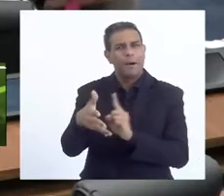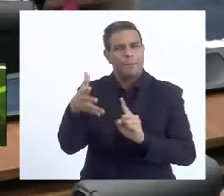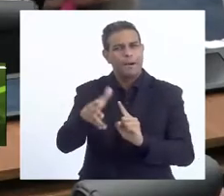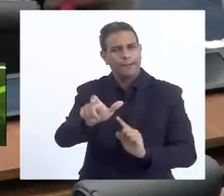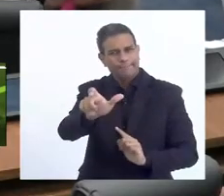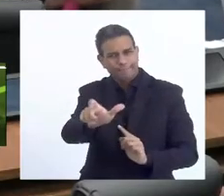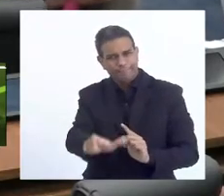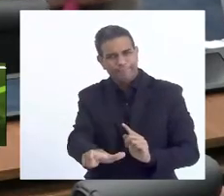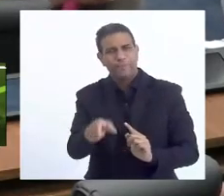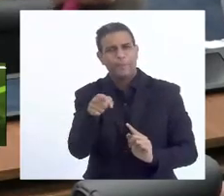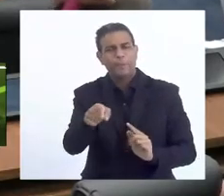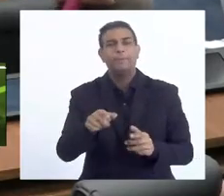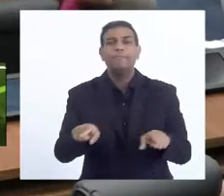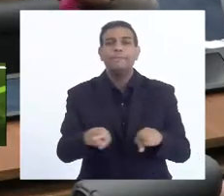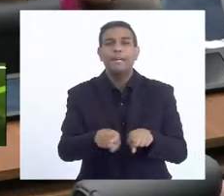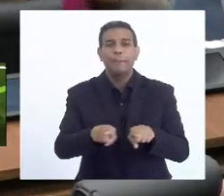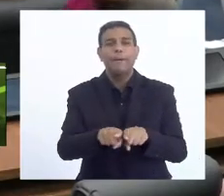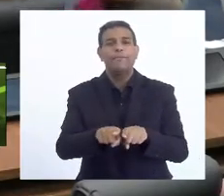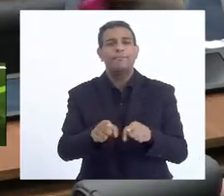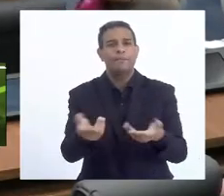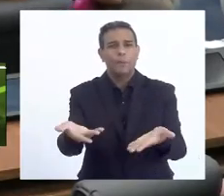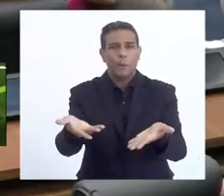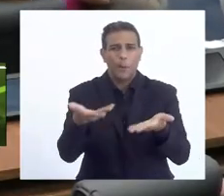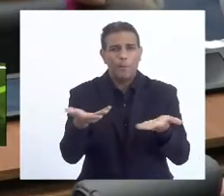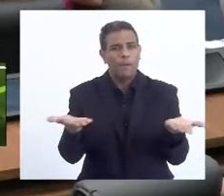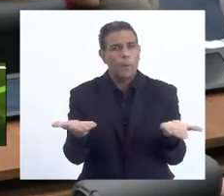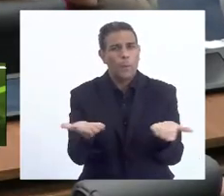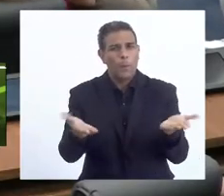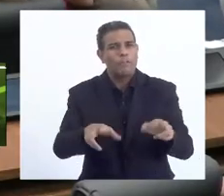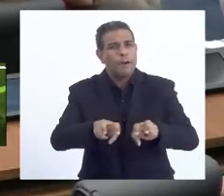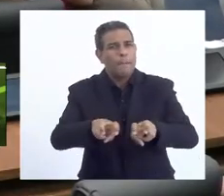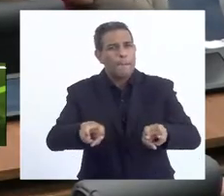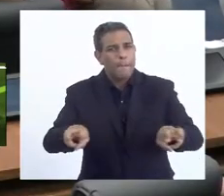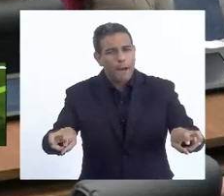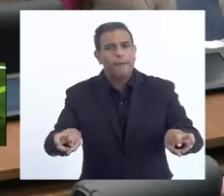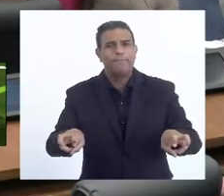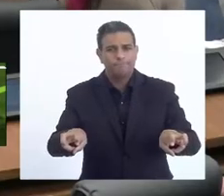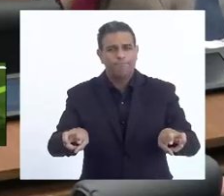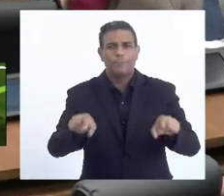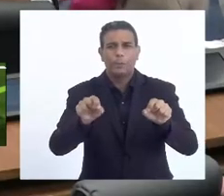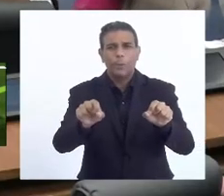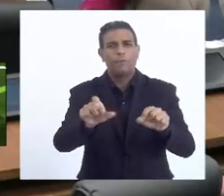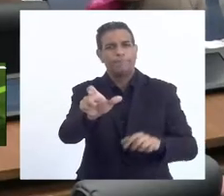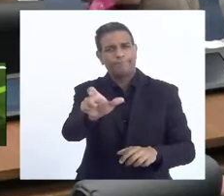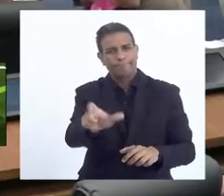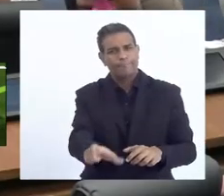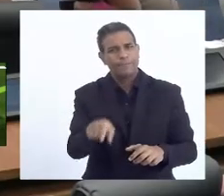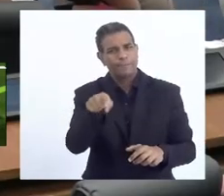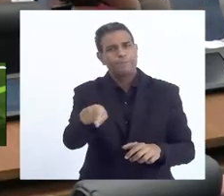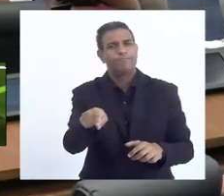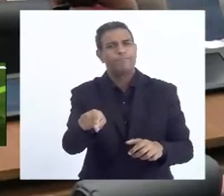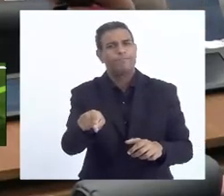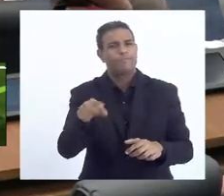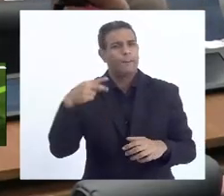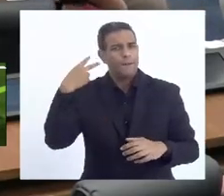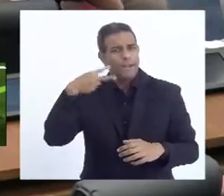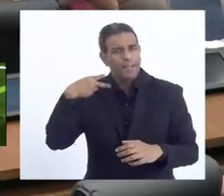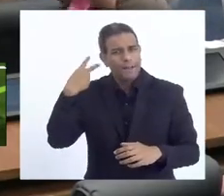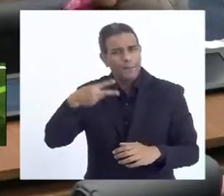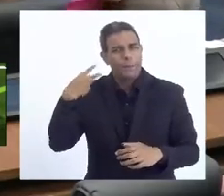melhor. Queria, para compor essa mesa de hoje, também chamar a nossa querida